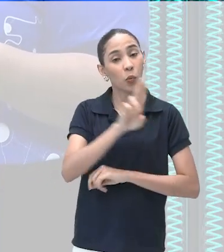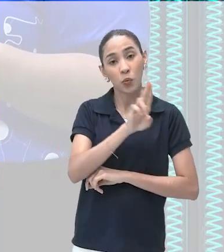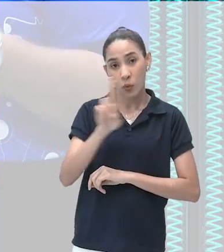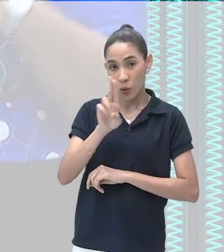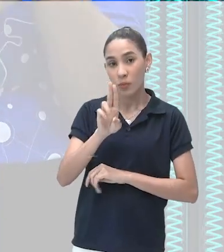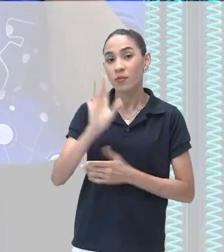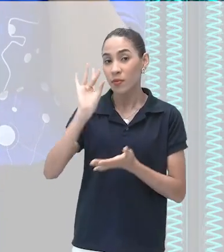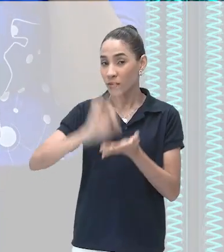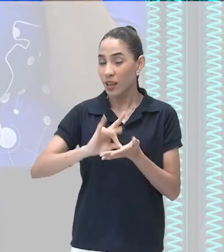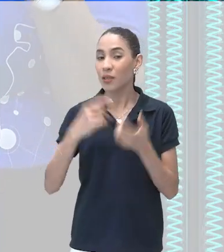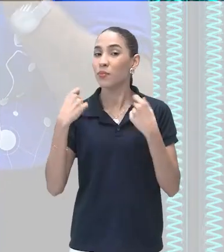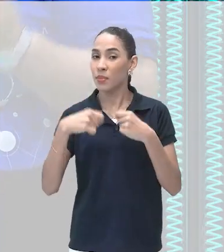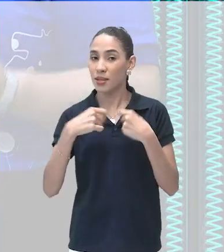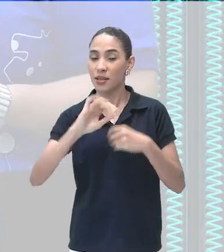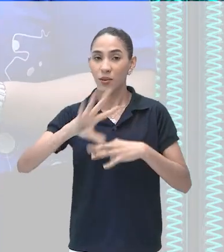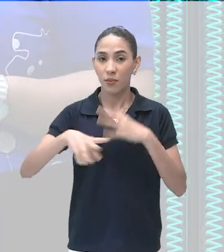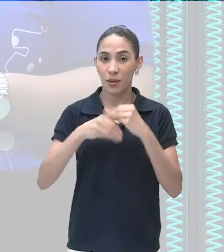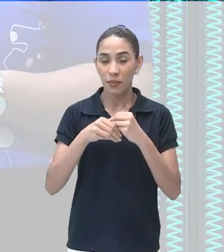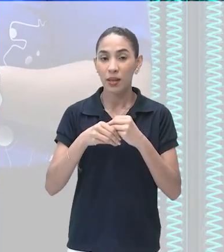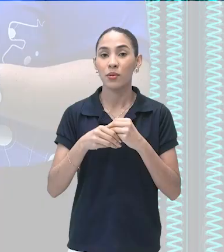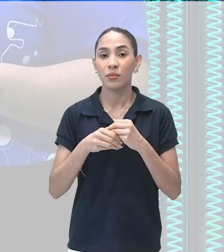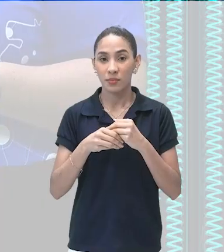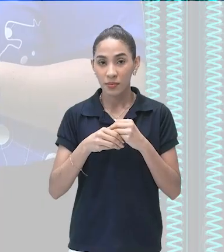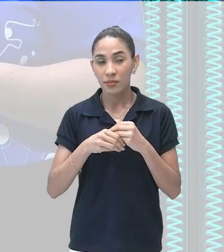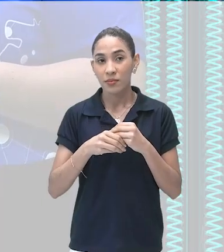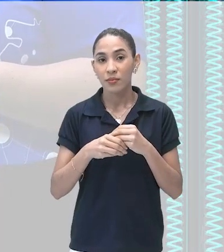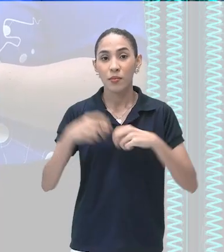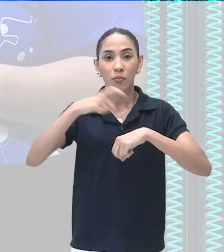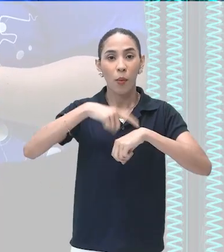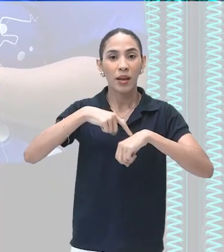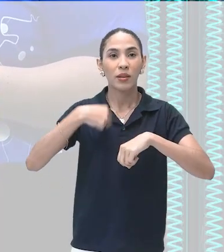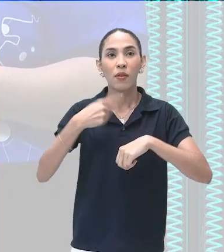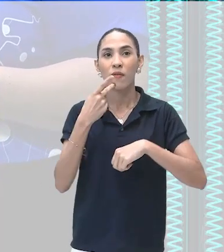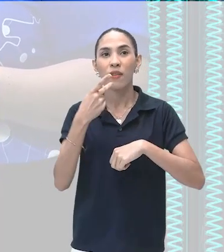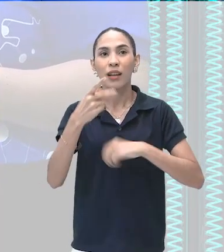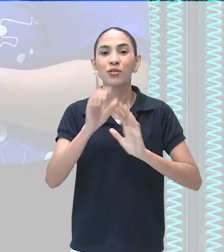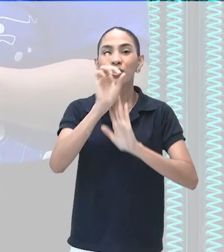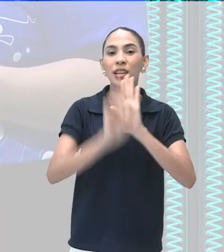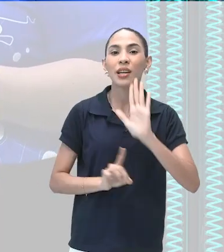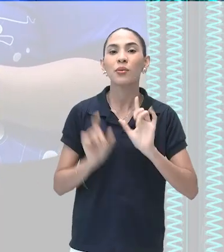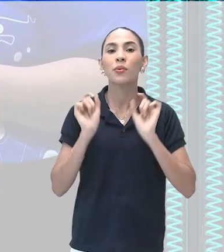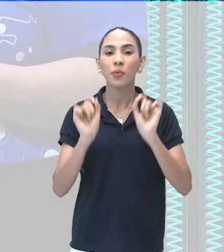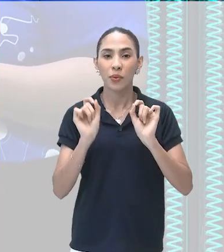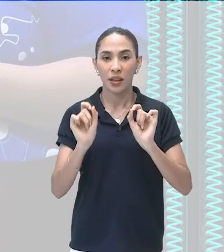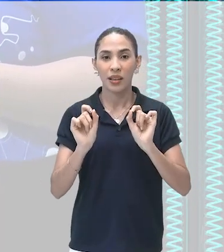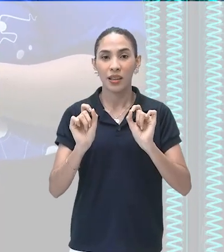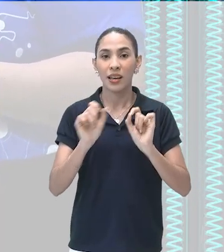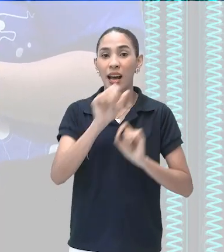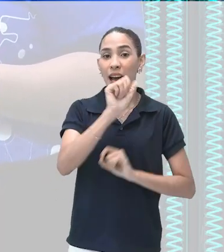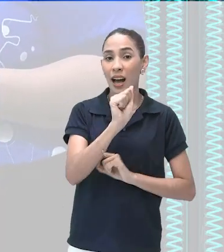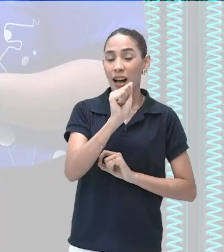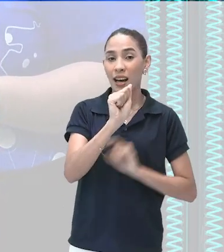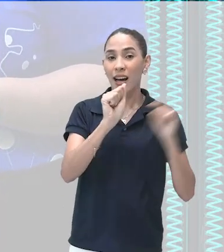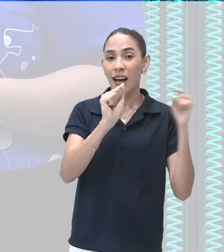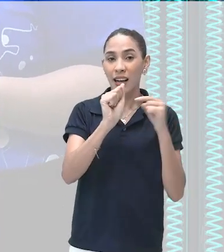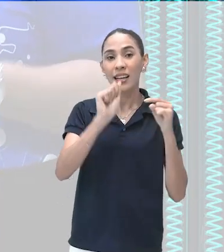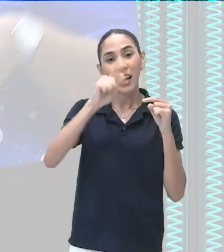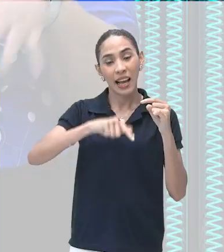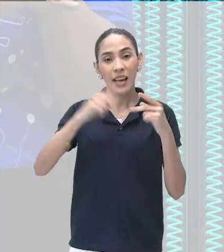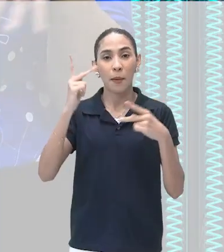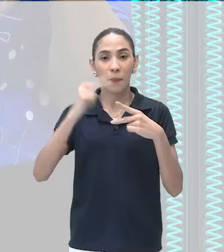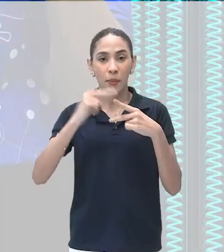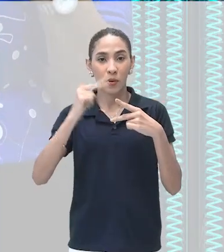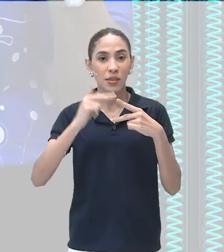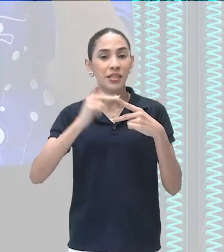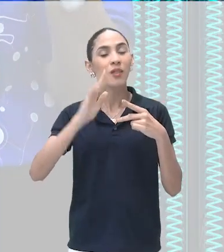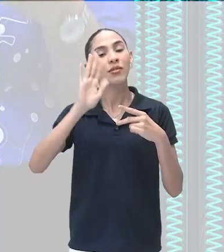que realmente precisa de complementação. E quando eu digo direito a quê, este a é uma preposição.